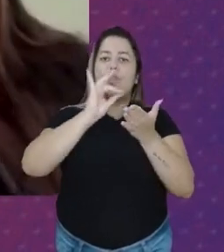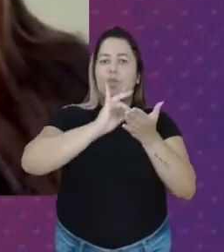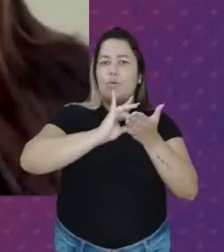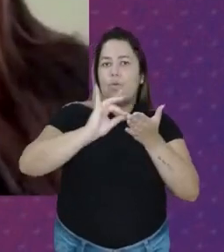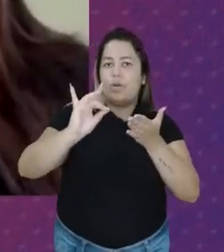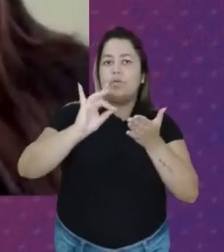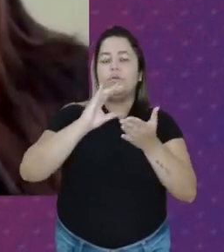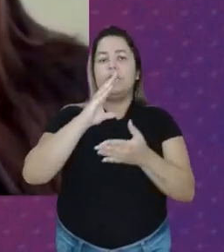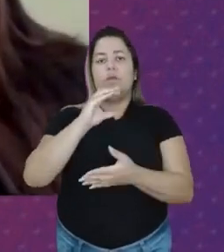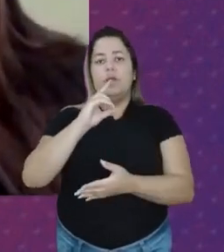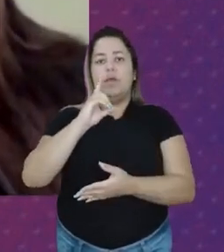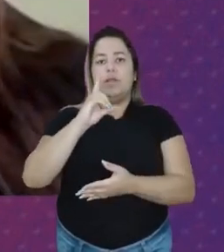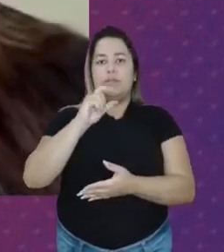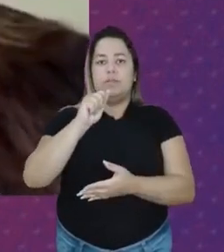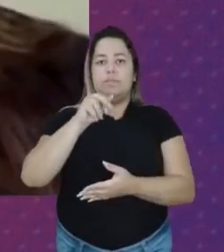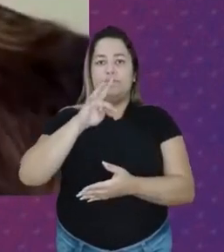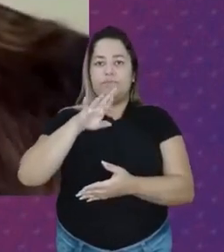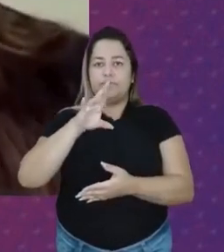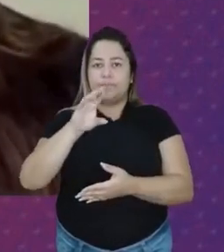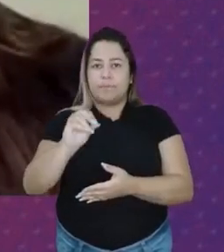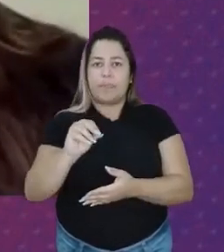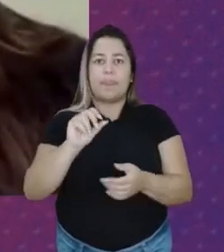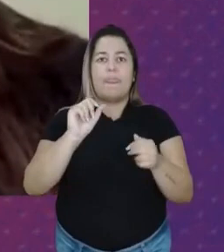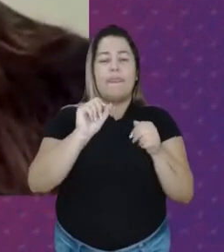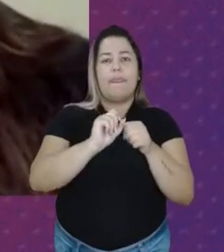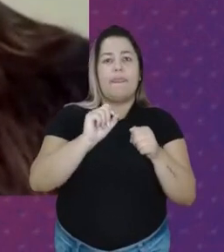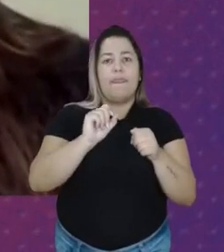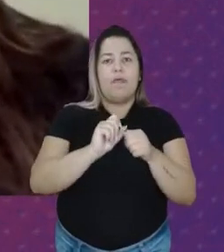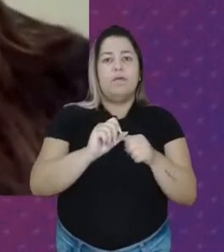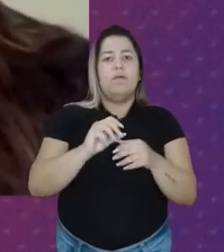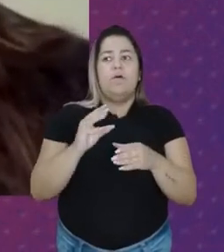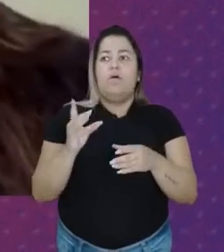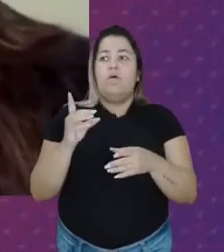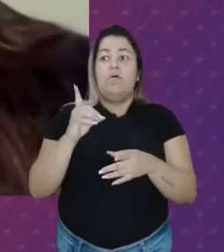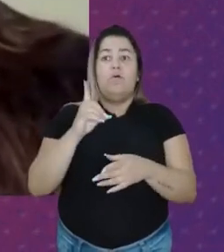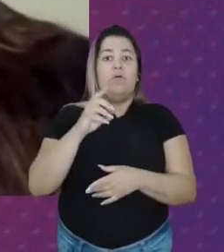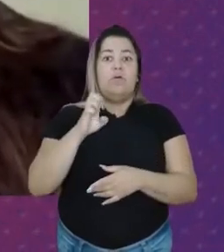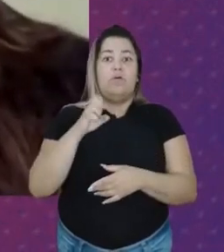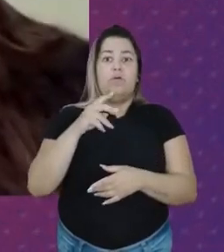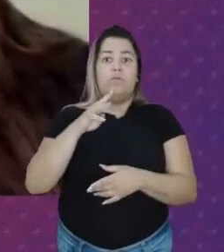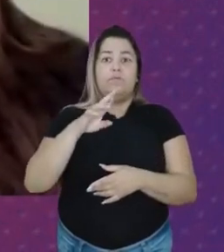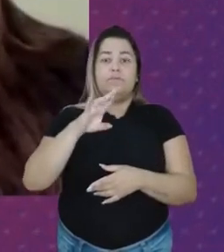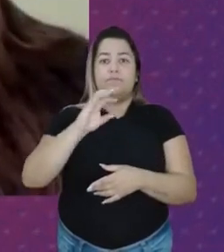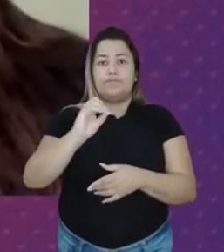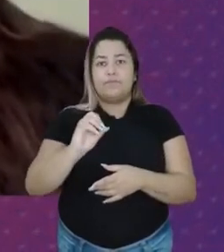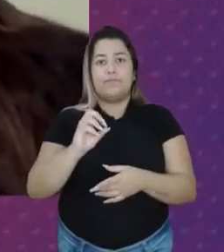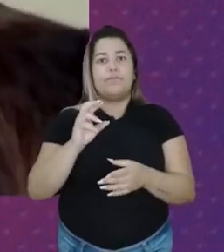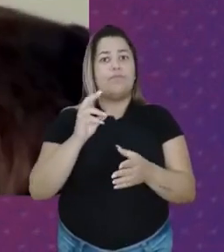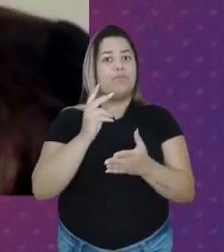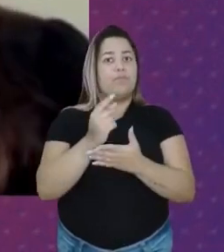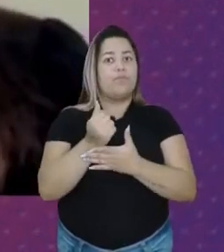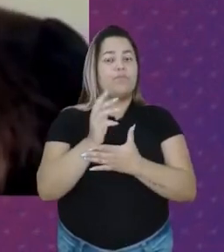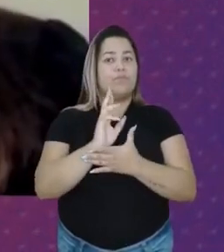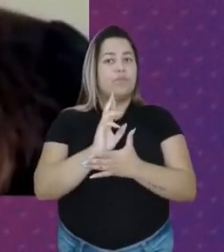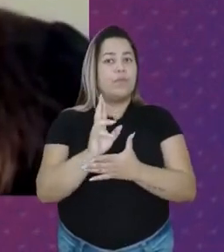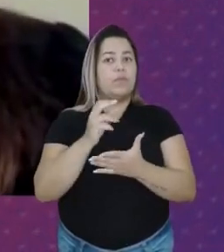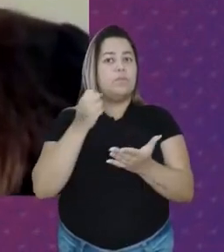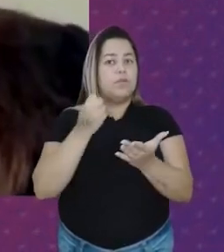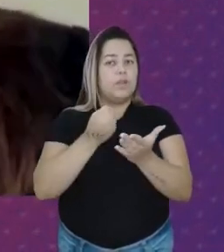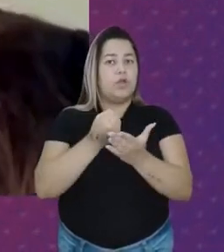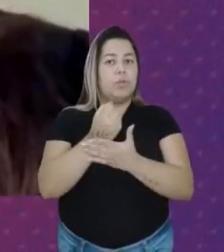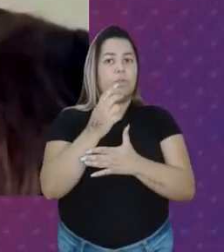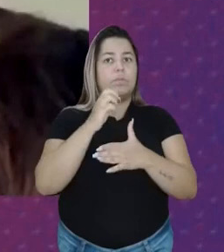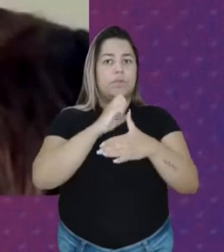cadastro e vão fazer ali o depósito de recursos financeiros para a conta dessa